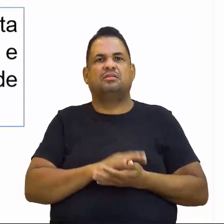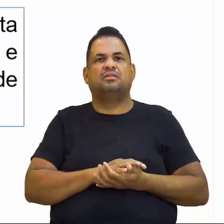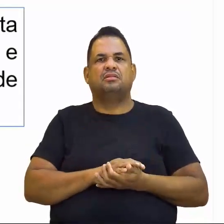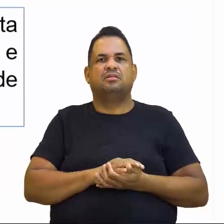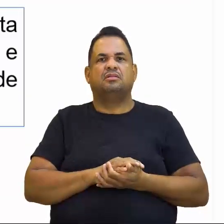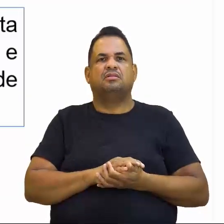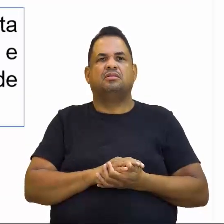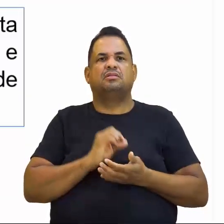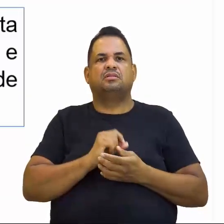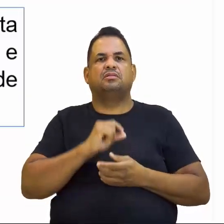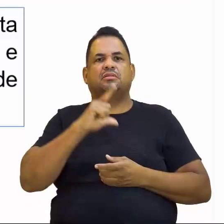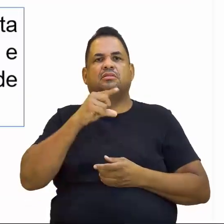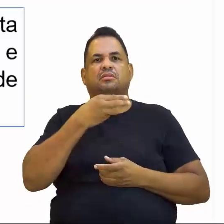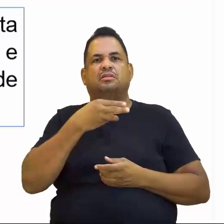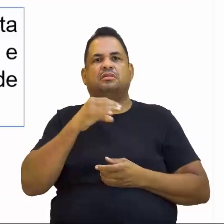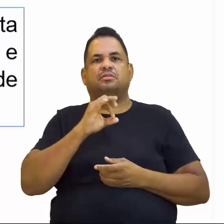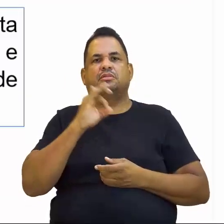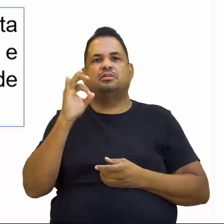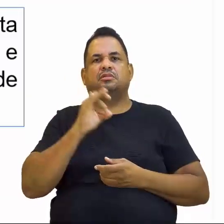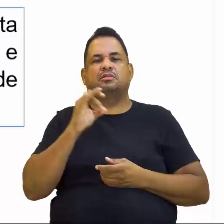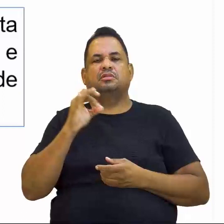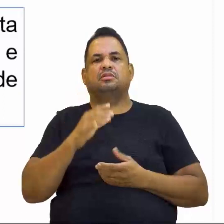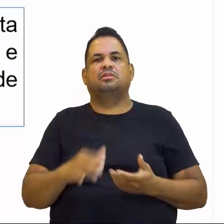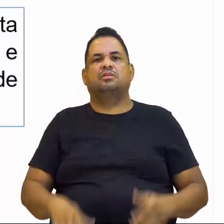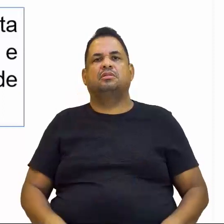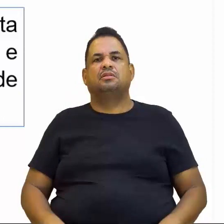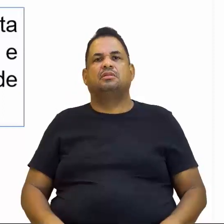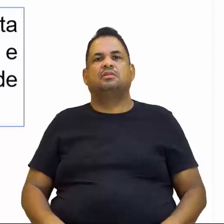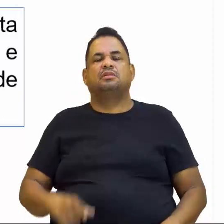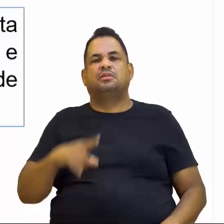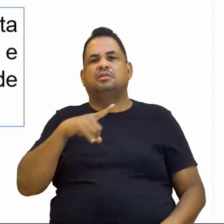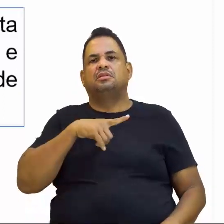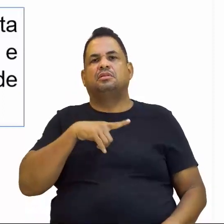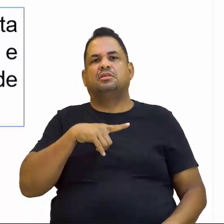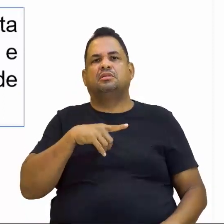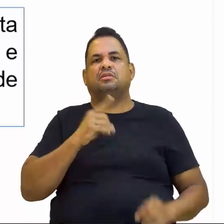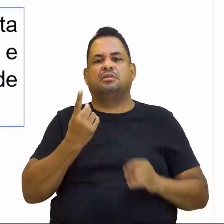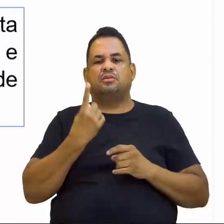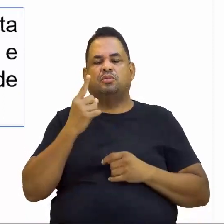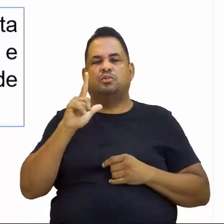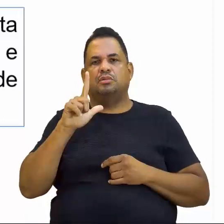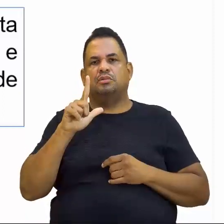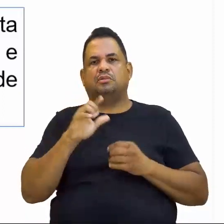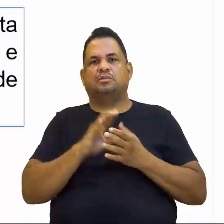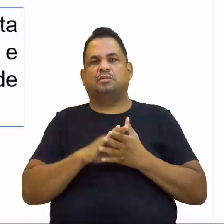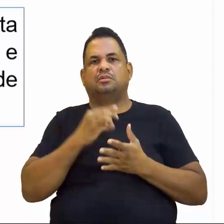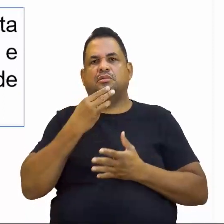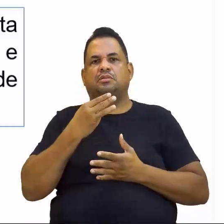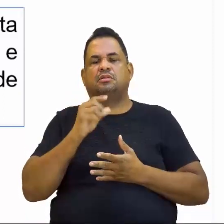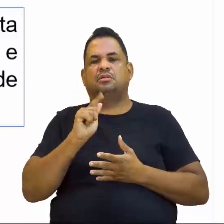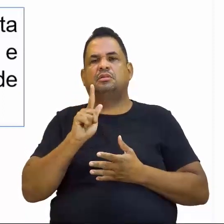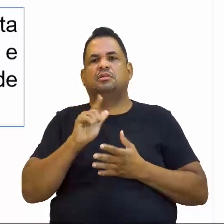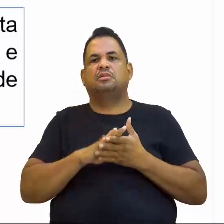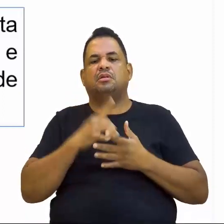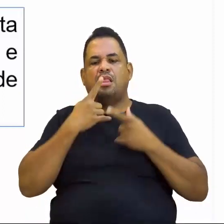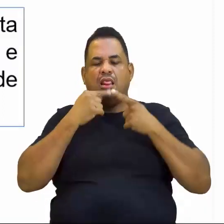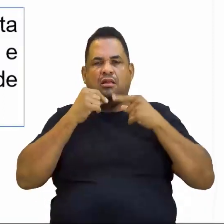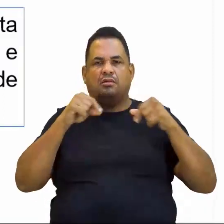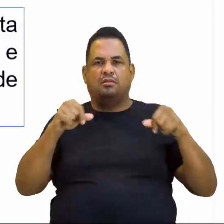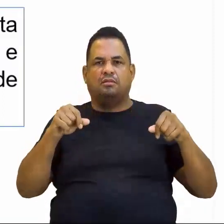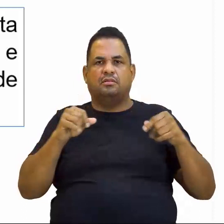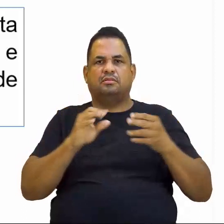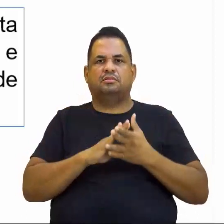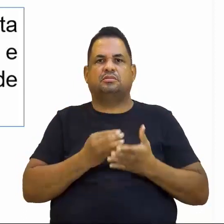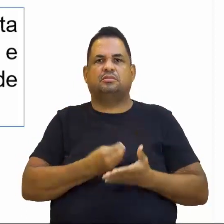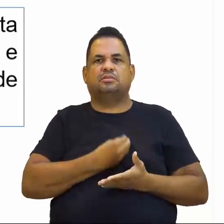salinidade maior que 30%, ou seja, a gente vai ter para cada 1 litro de água 30 gramas de sal,